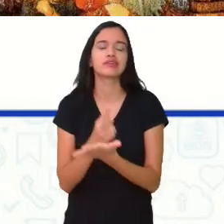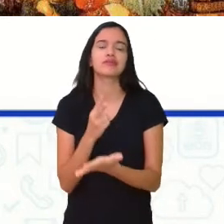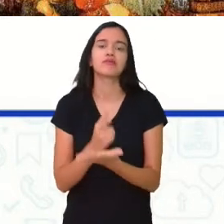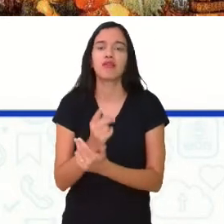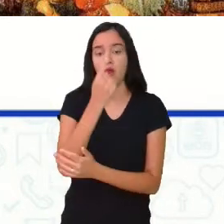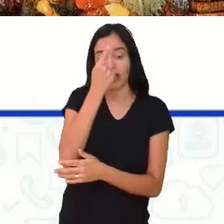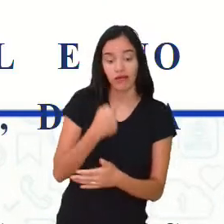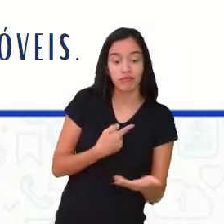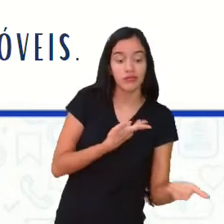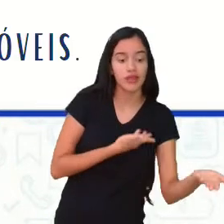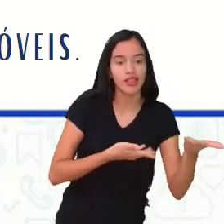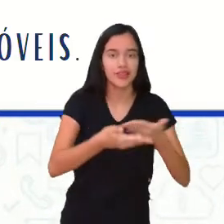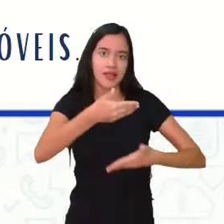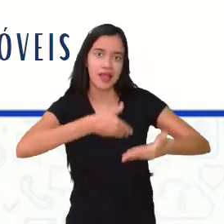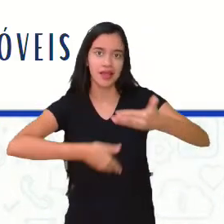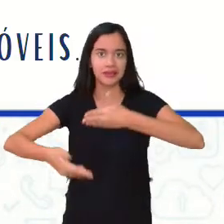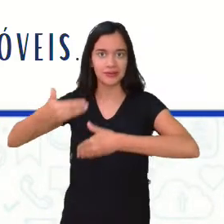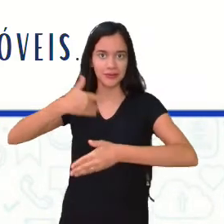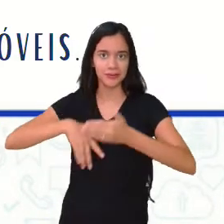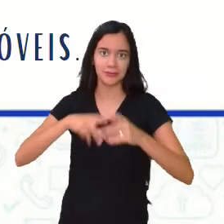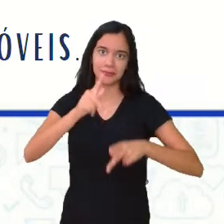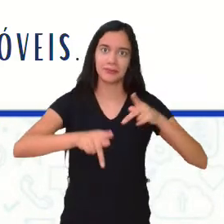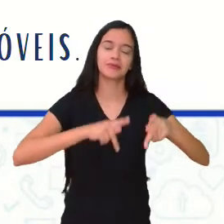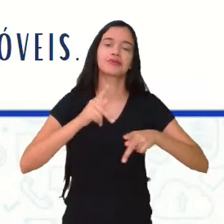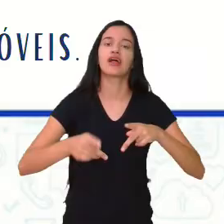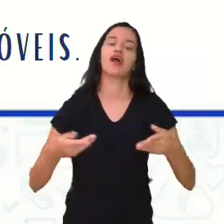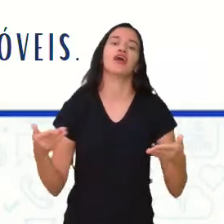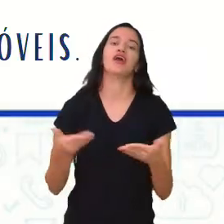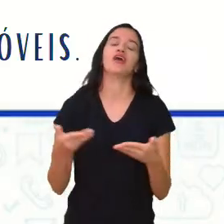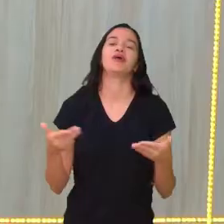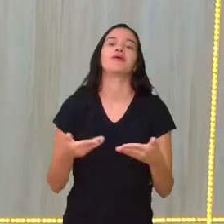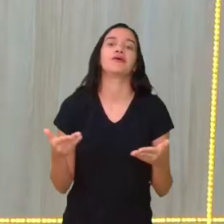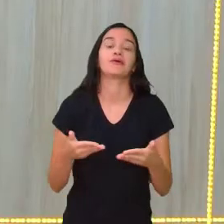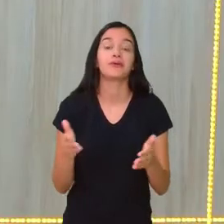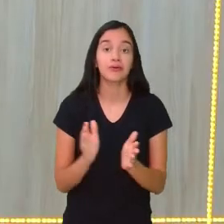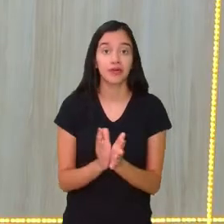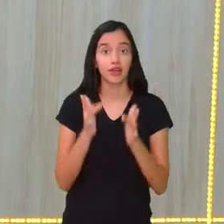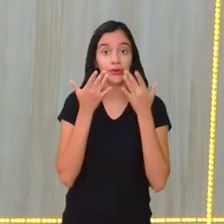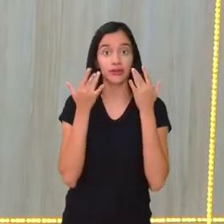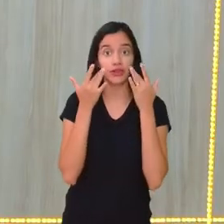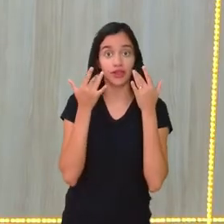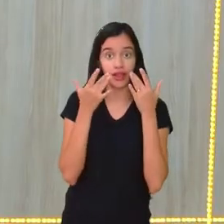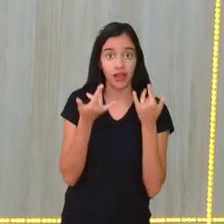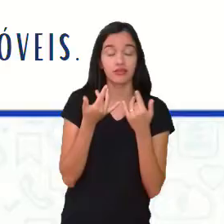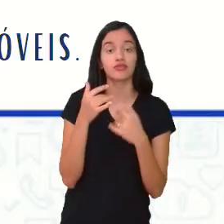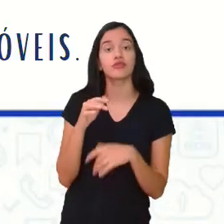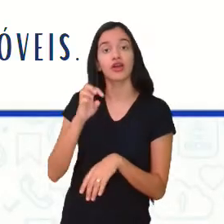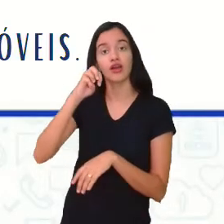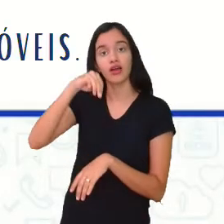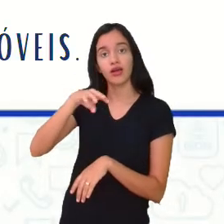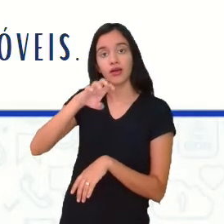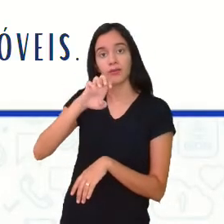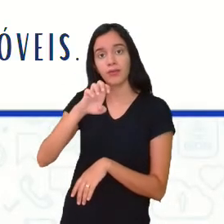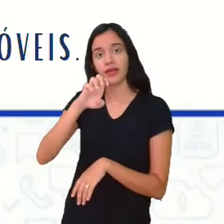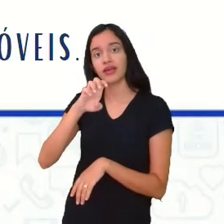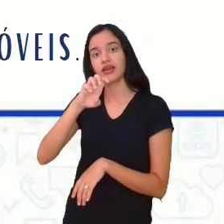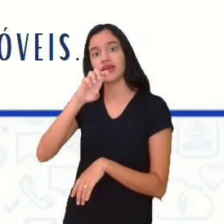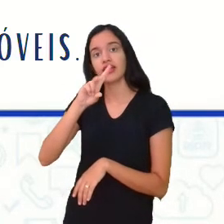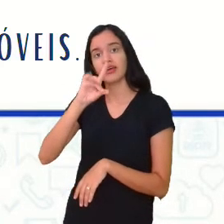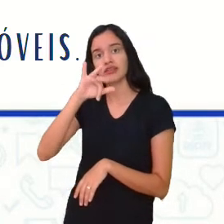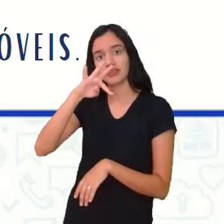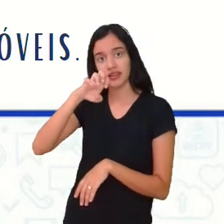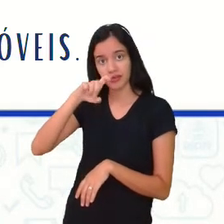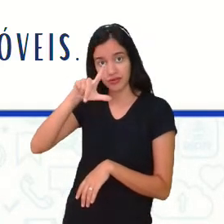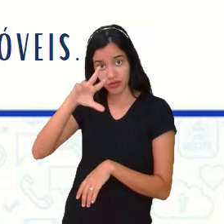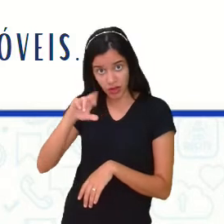de interação com o público. Vamos falar um pouquinho do teatro medieval, né, que foi um teatro feito na Idade Média.